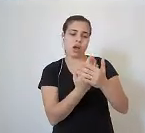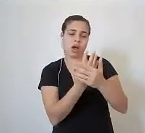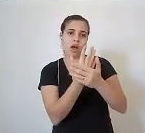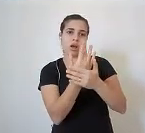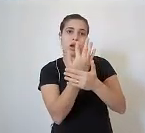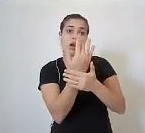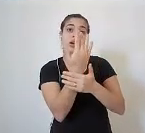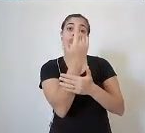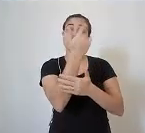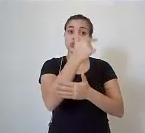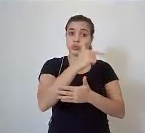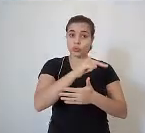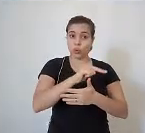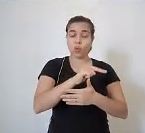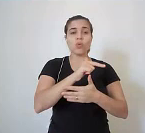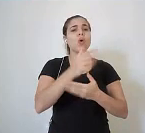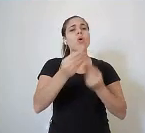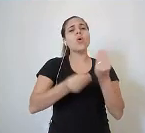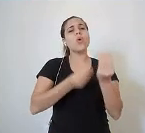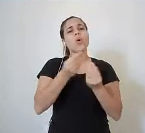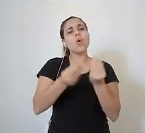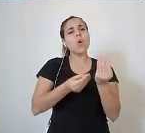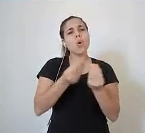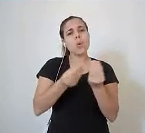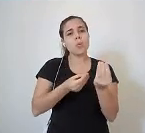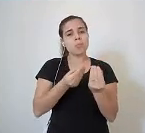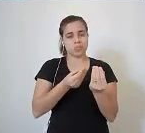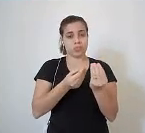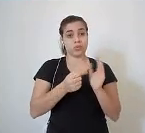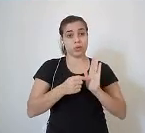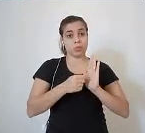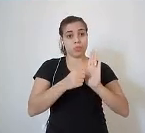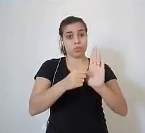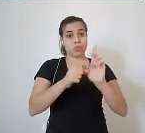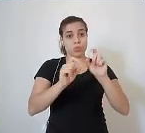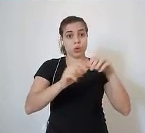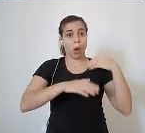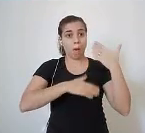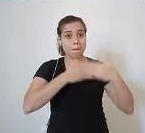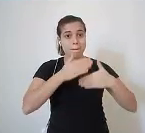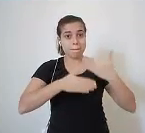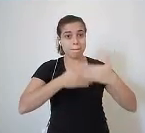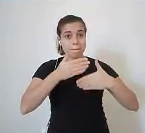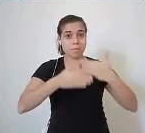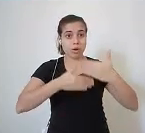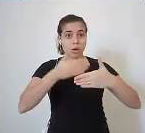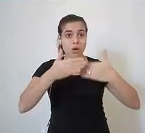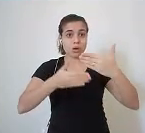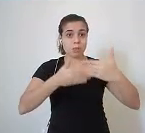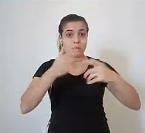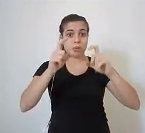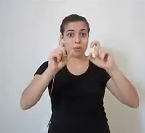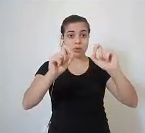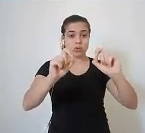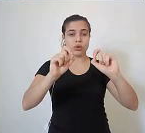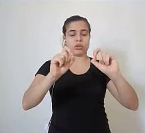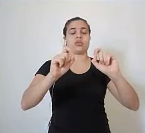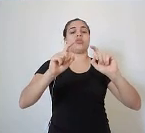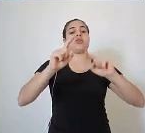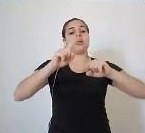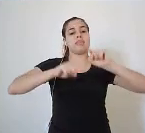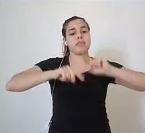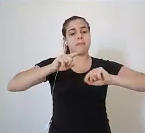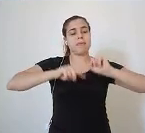produtores. E como que esses átomos e essas moléculas elas vão retornar para os produtores?